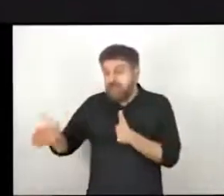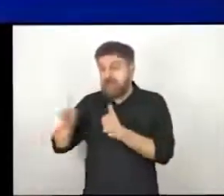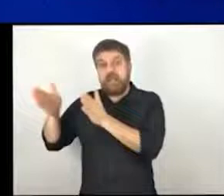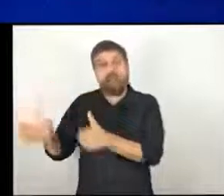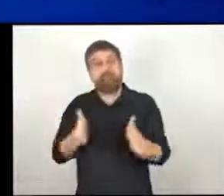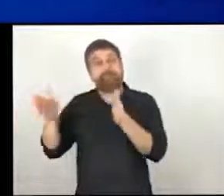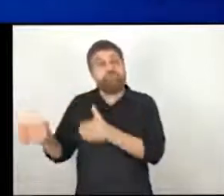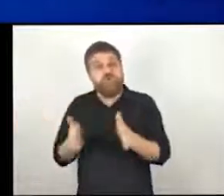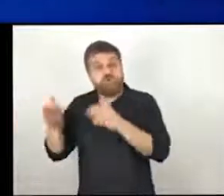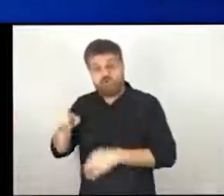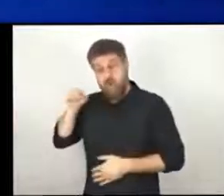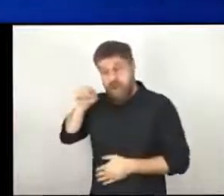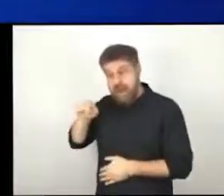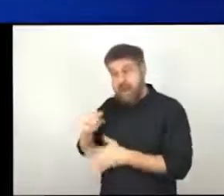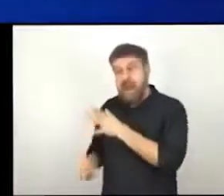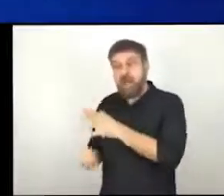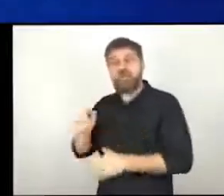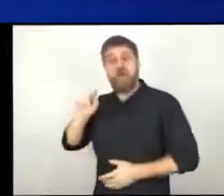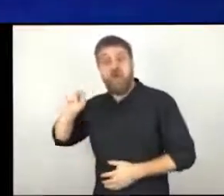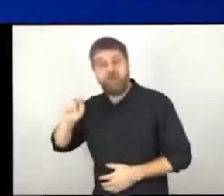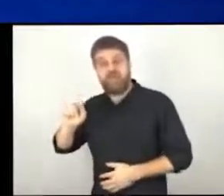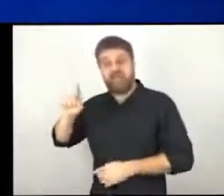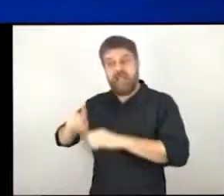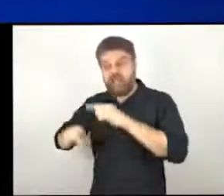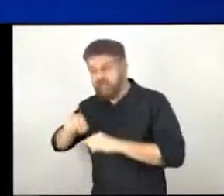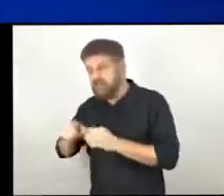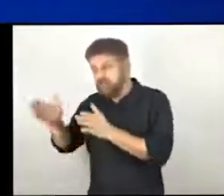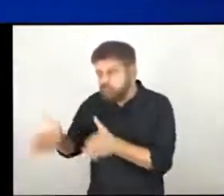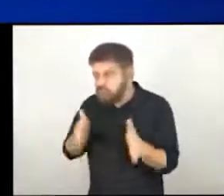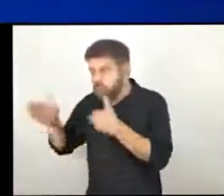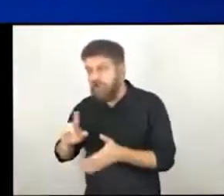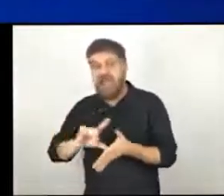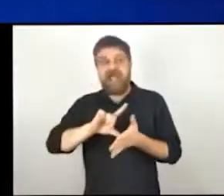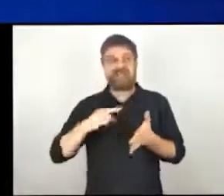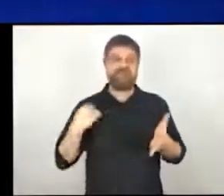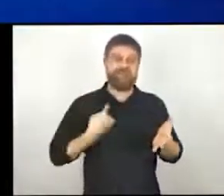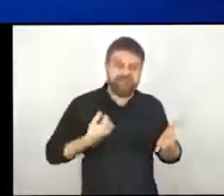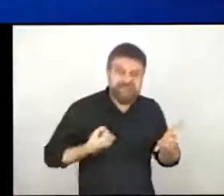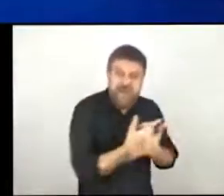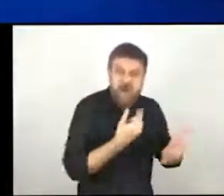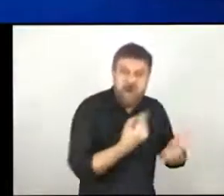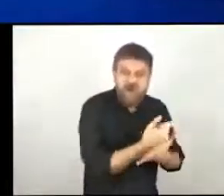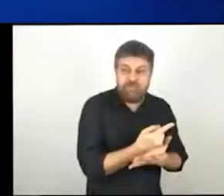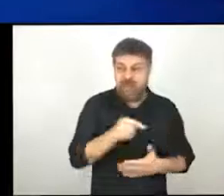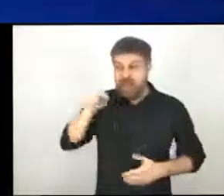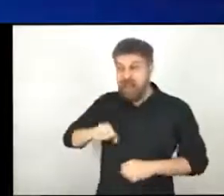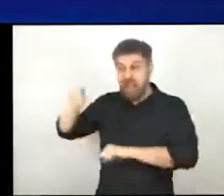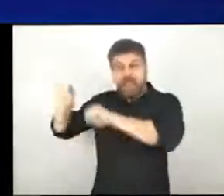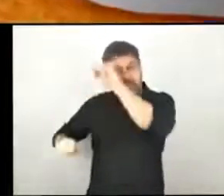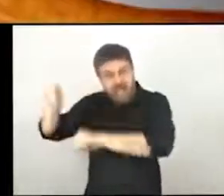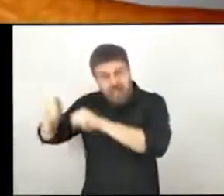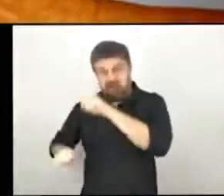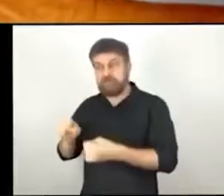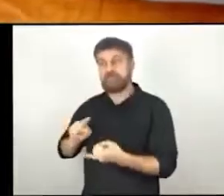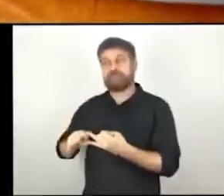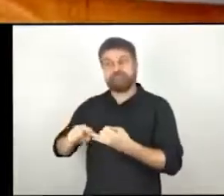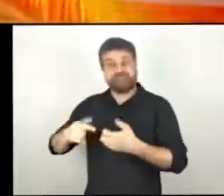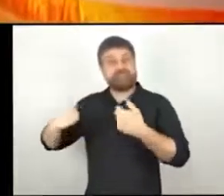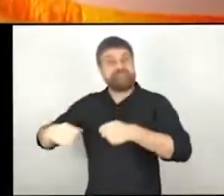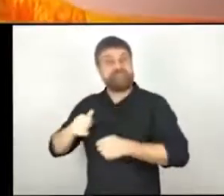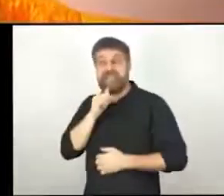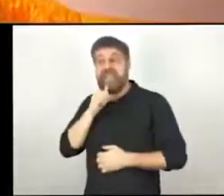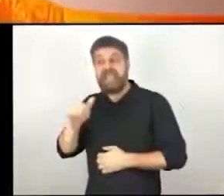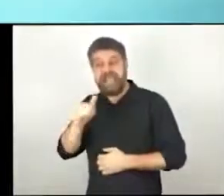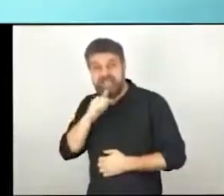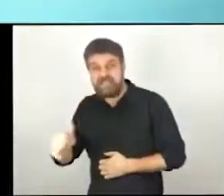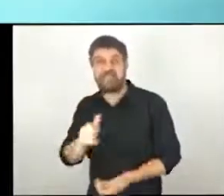da produção. É na etapa da produção que se produz os produtos que nós consumimos. Para os produtos serem fabricados, as indústrias